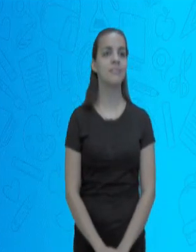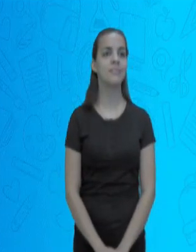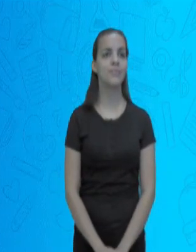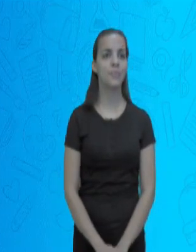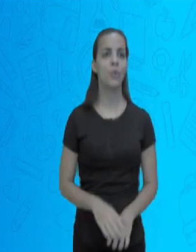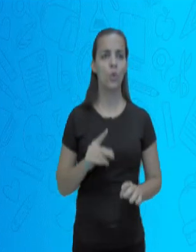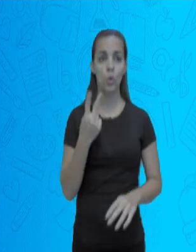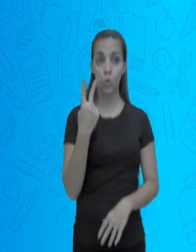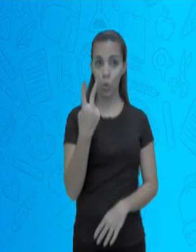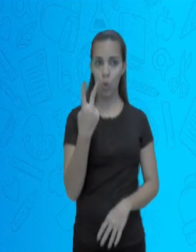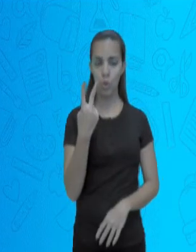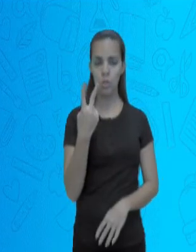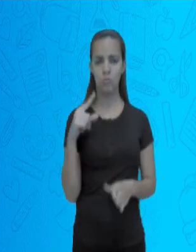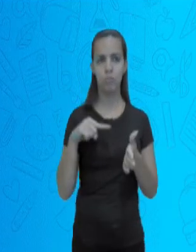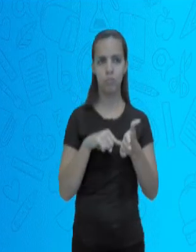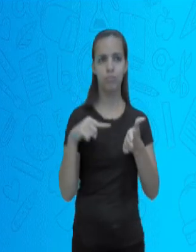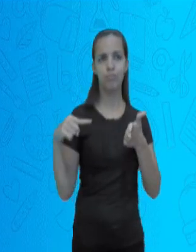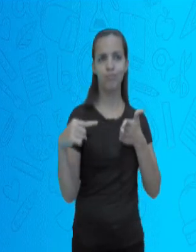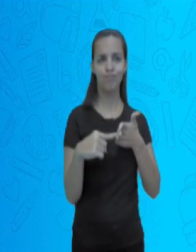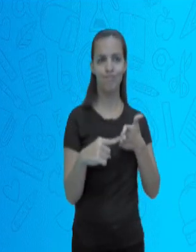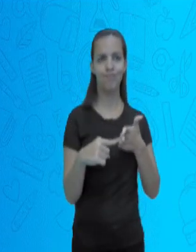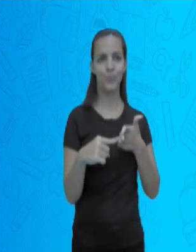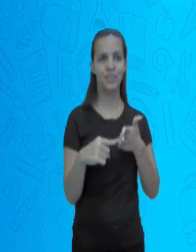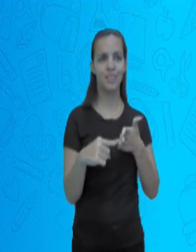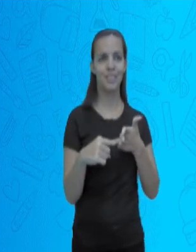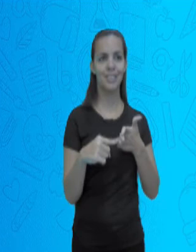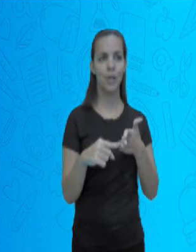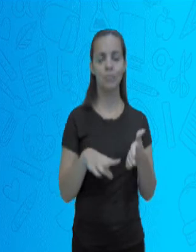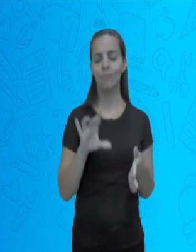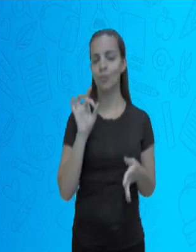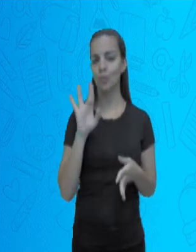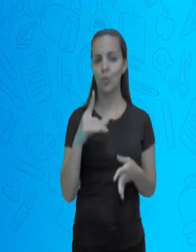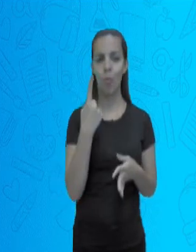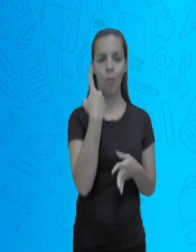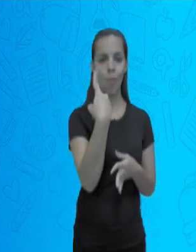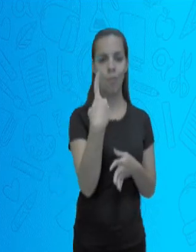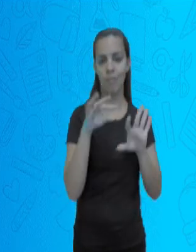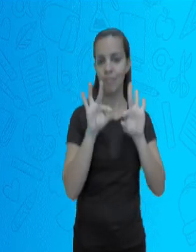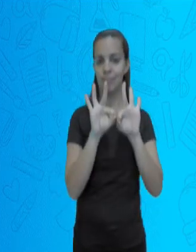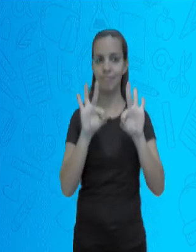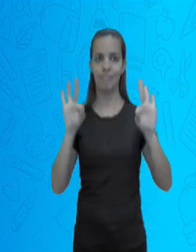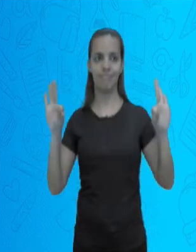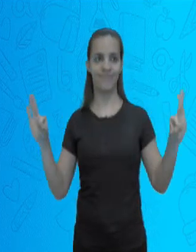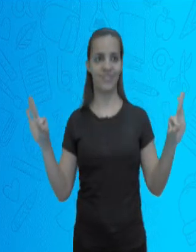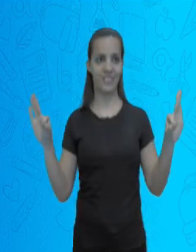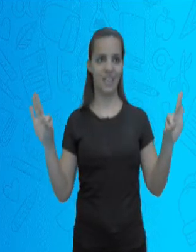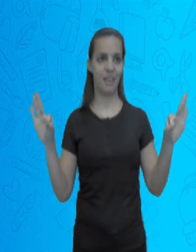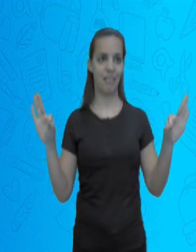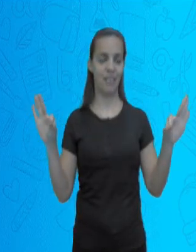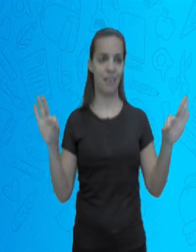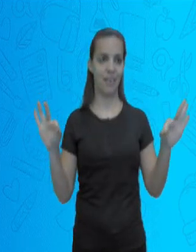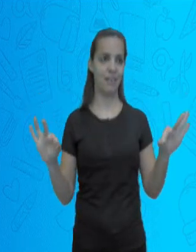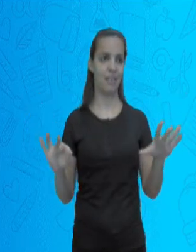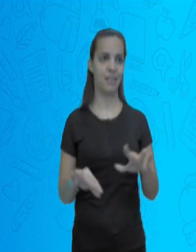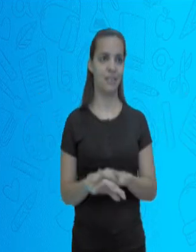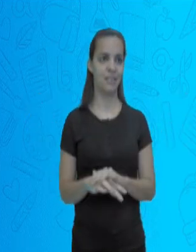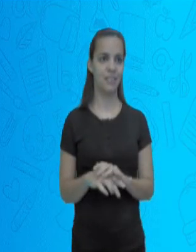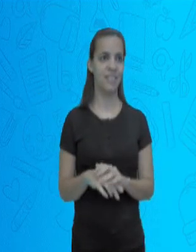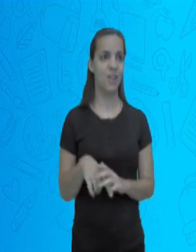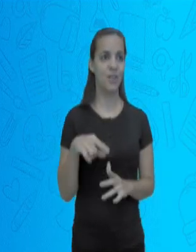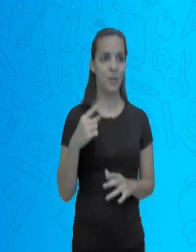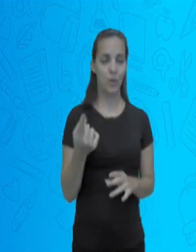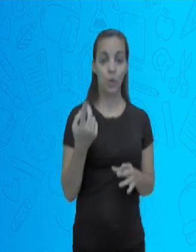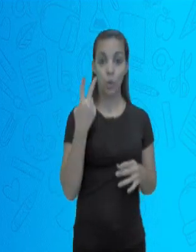Por dois pontos distintos, passa apenas uma reta. Então, se eu